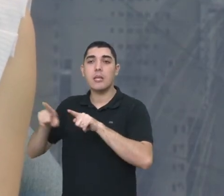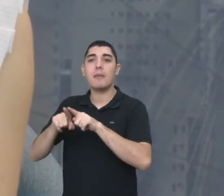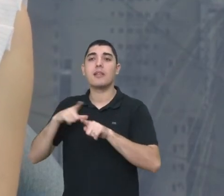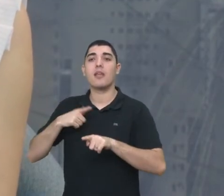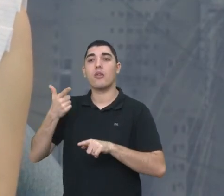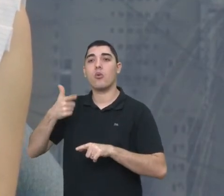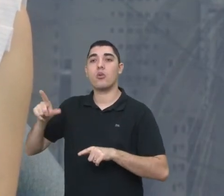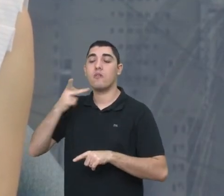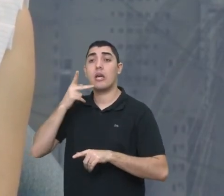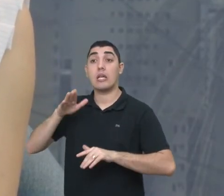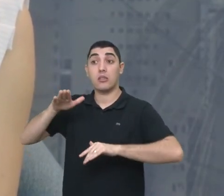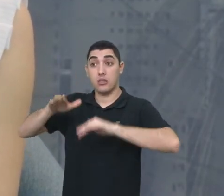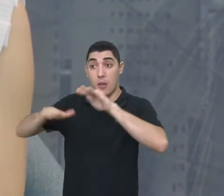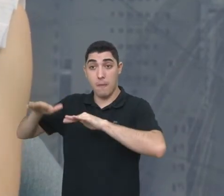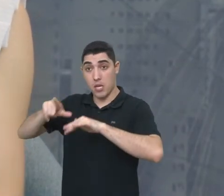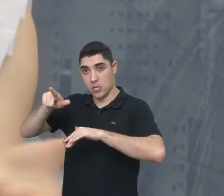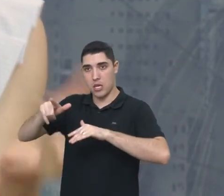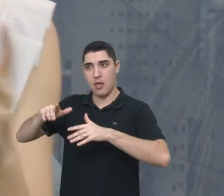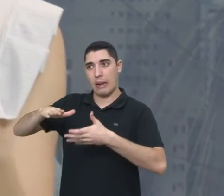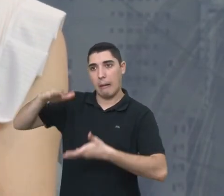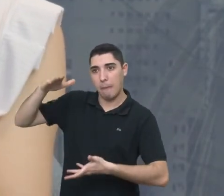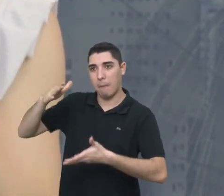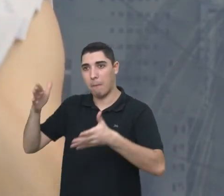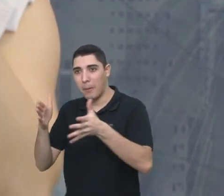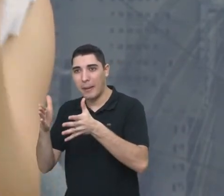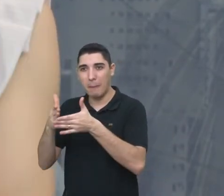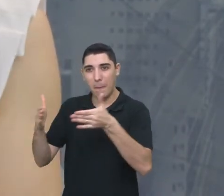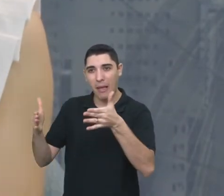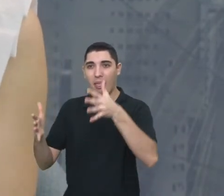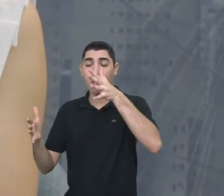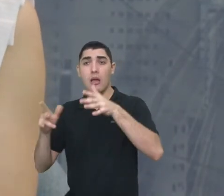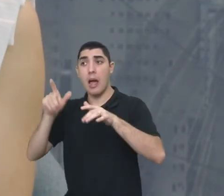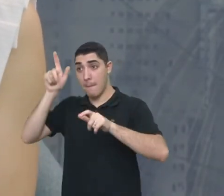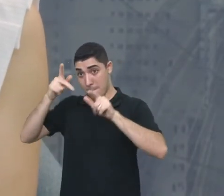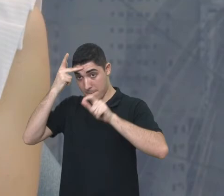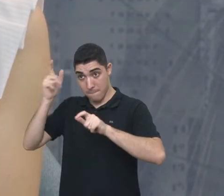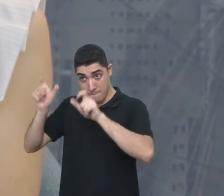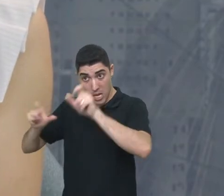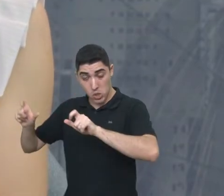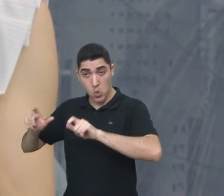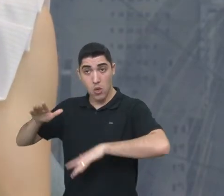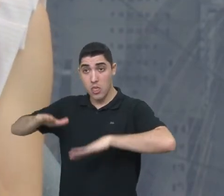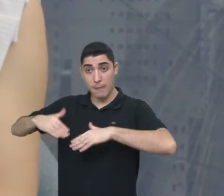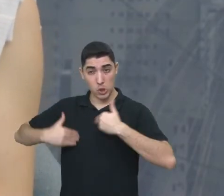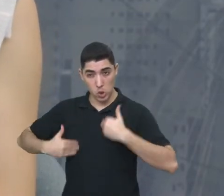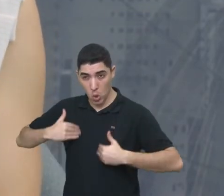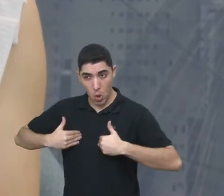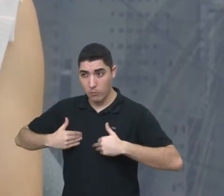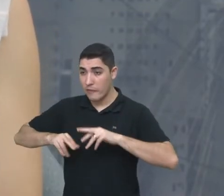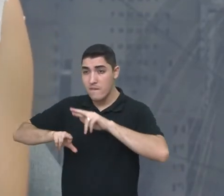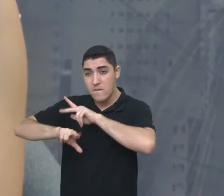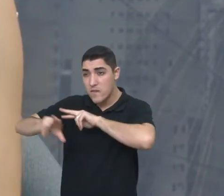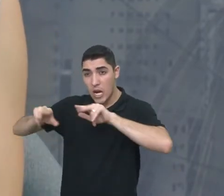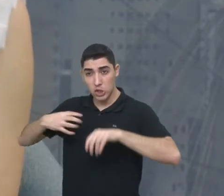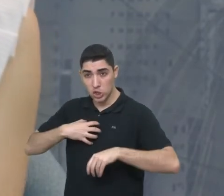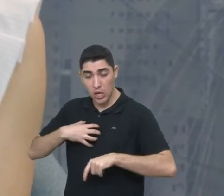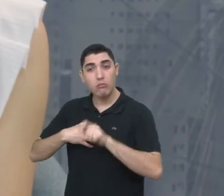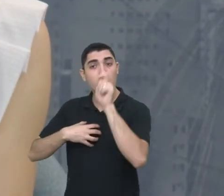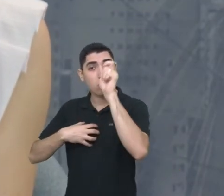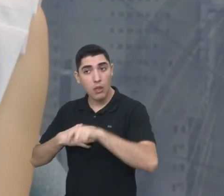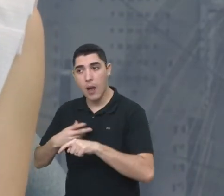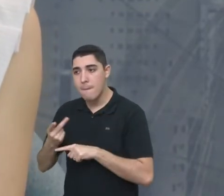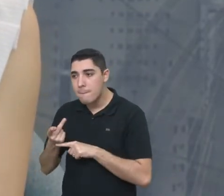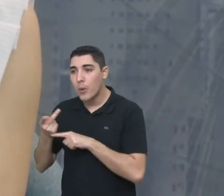em Todos os Tamanhos, que coloca não só que todas as pessoas em diversos tamanhos podem ser saudáveis, mas pessoas em todos os tamanhos podem